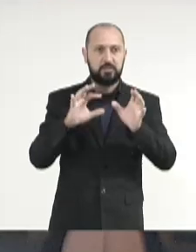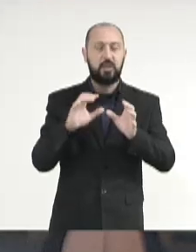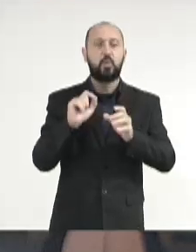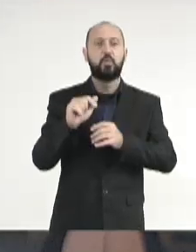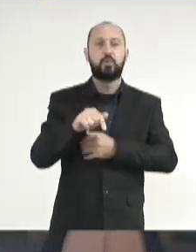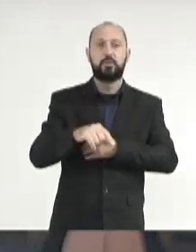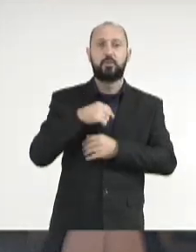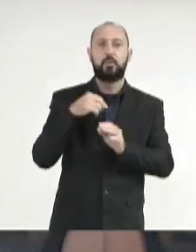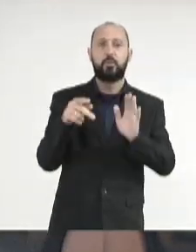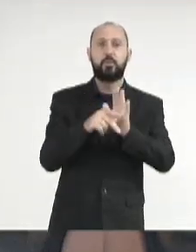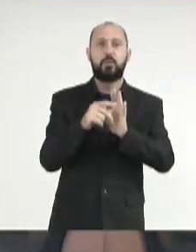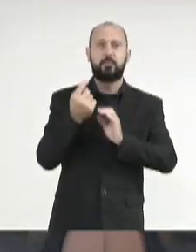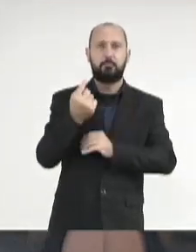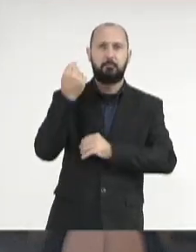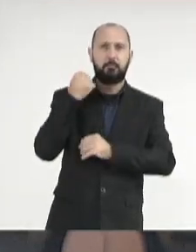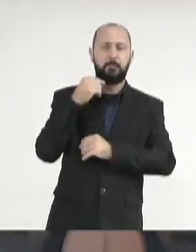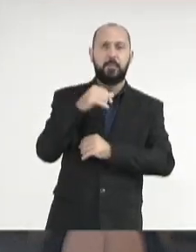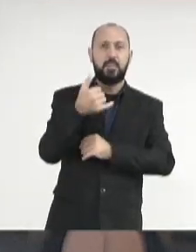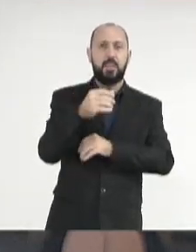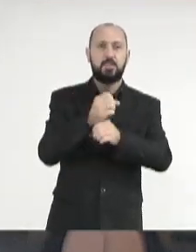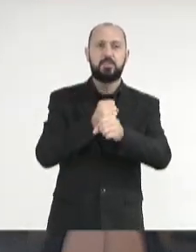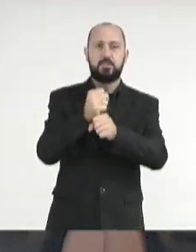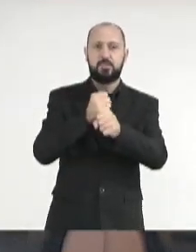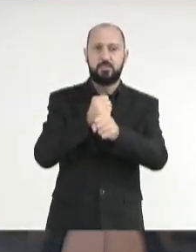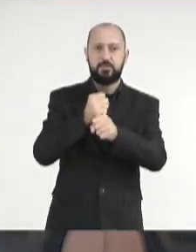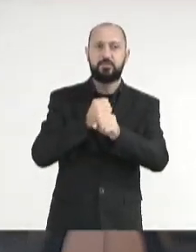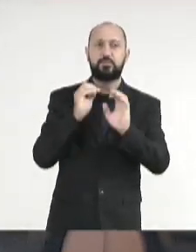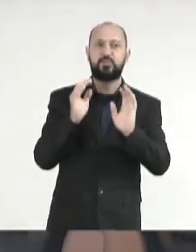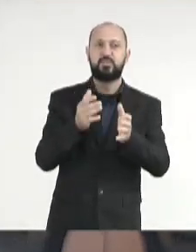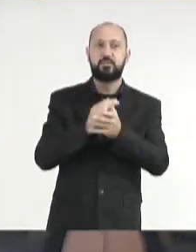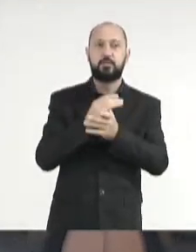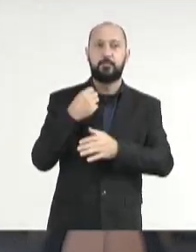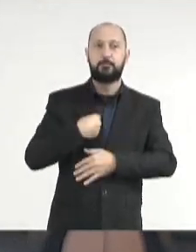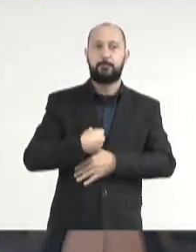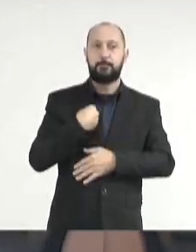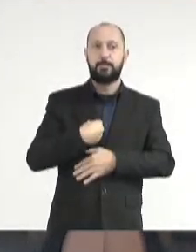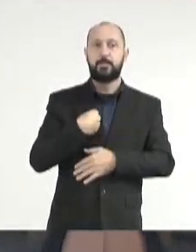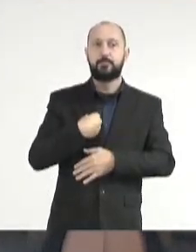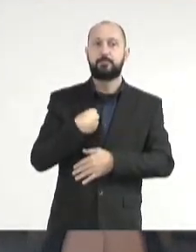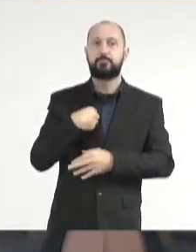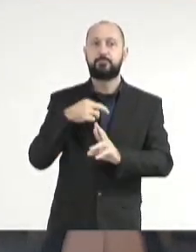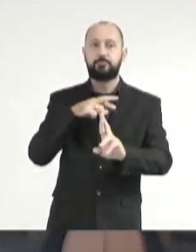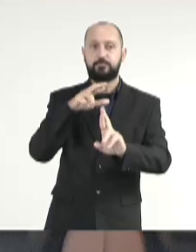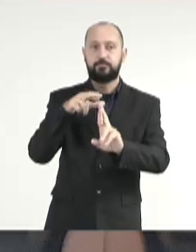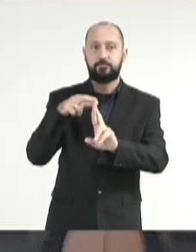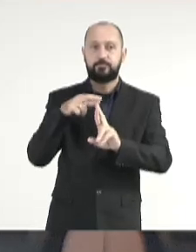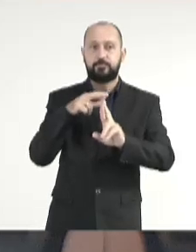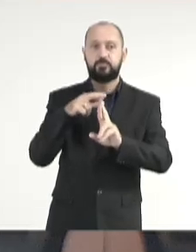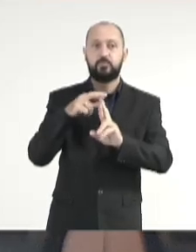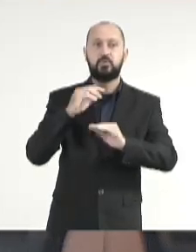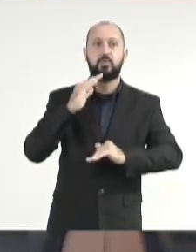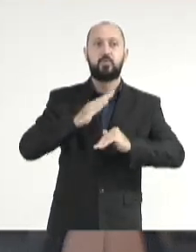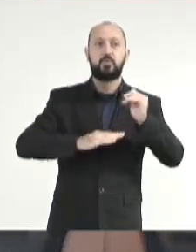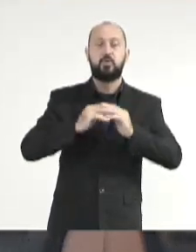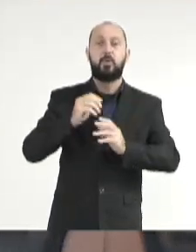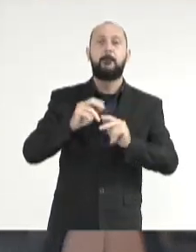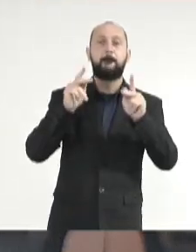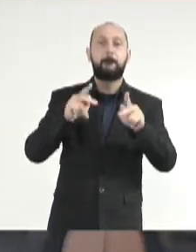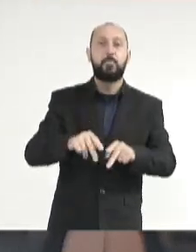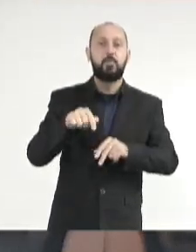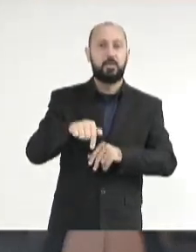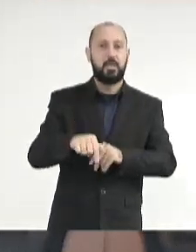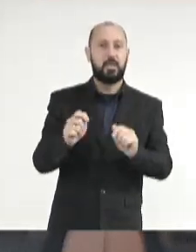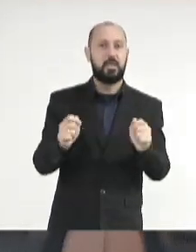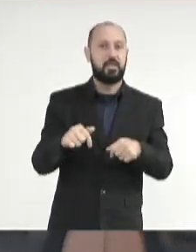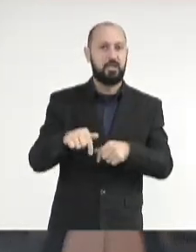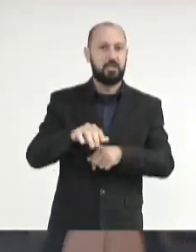atualizado pela última vez há mais ou menos 10 anos. Dessa vez contou, inclusive, com a participação de representantes dos servidores públicos do quadro efetivo da